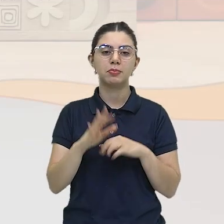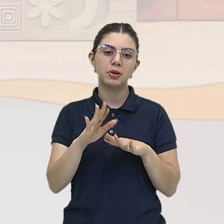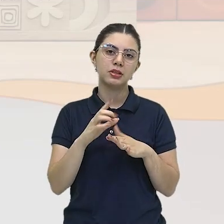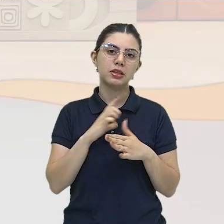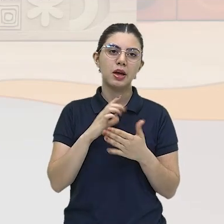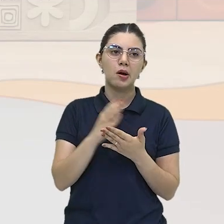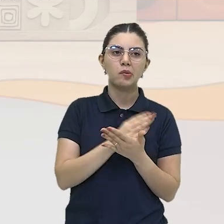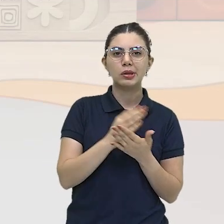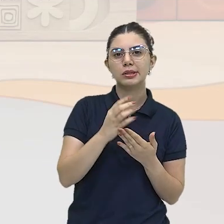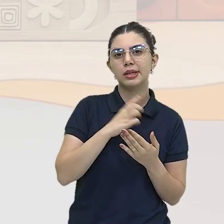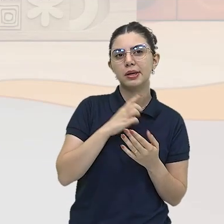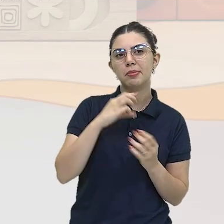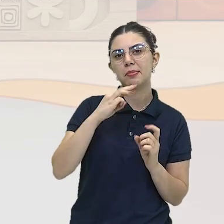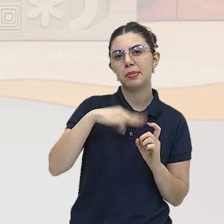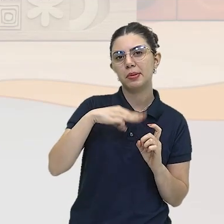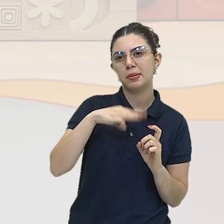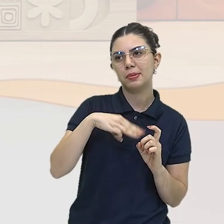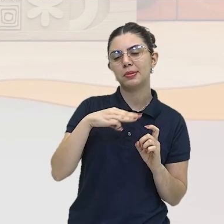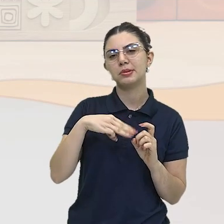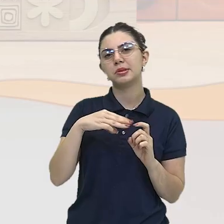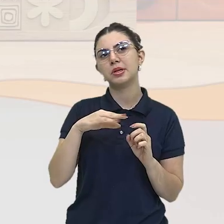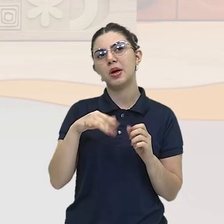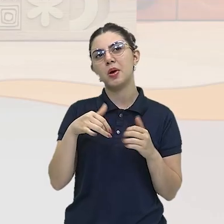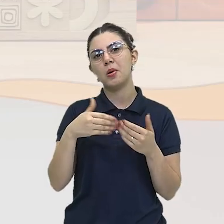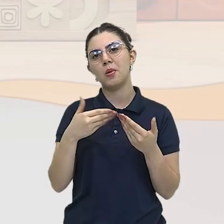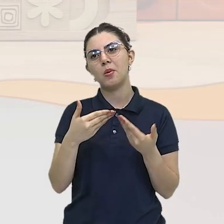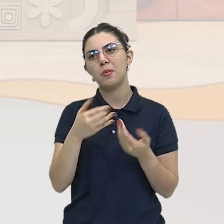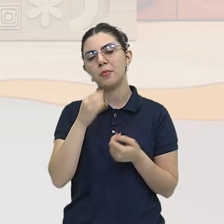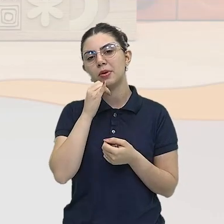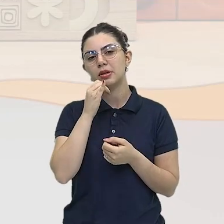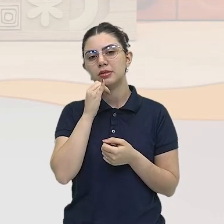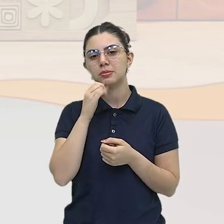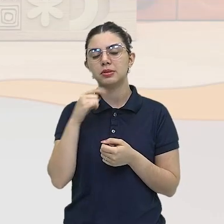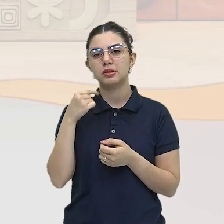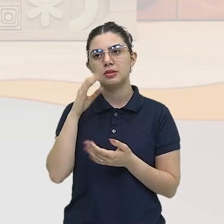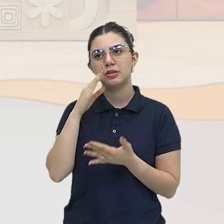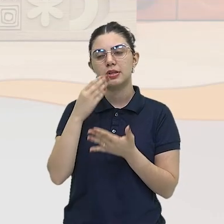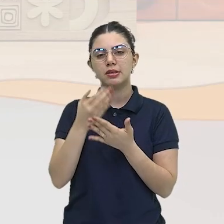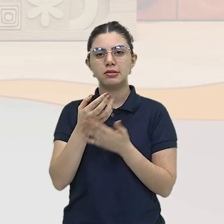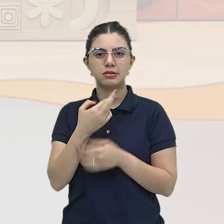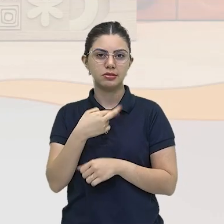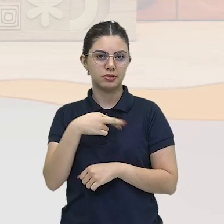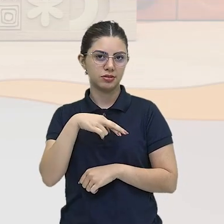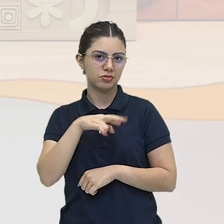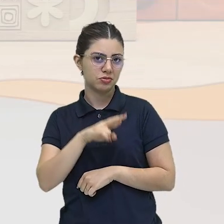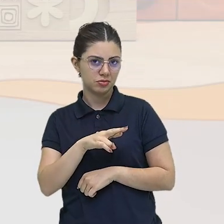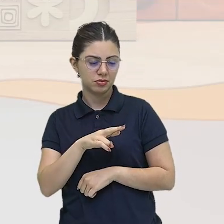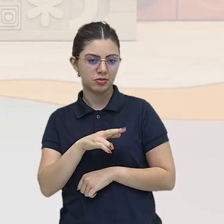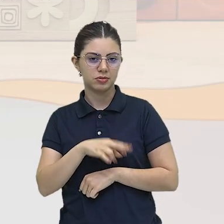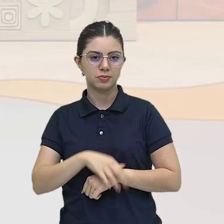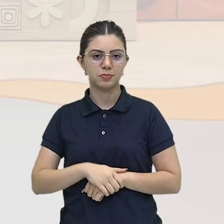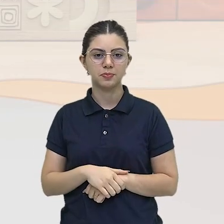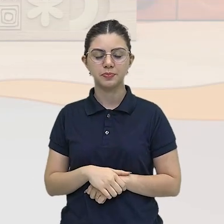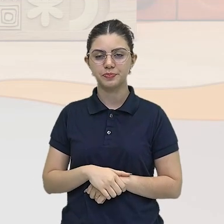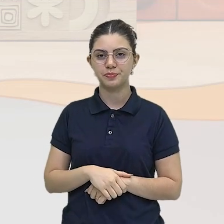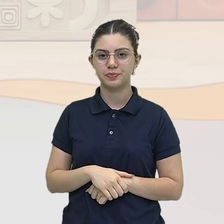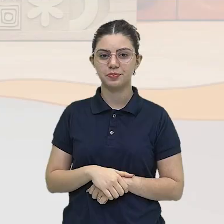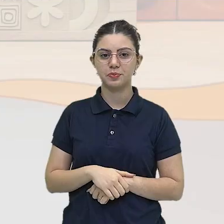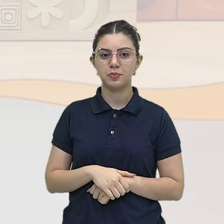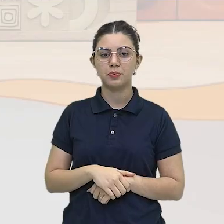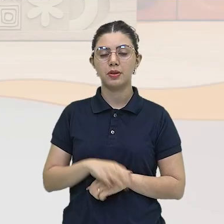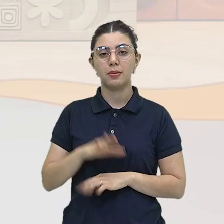de mitos, algumas estão relacionadas às crenças religiosas. Mas dentro